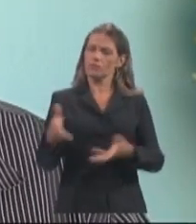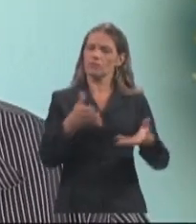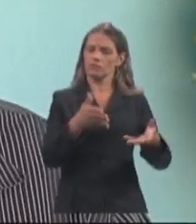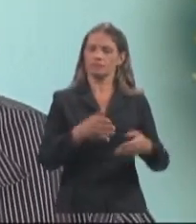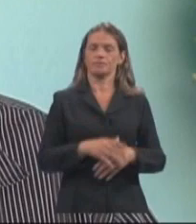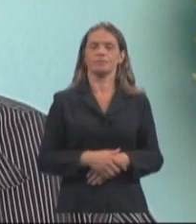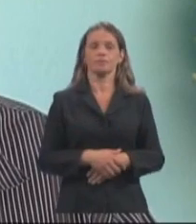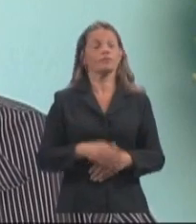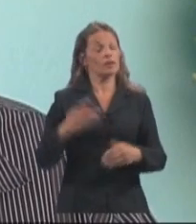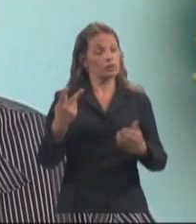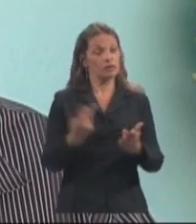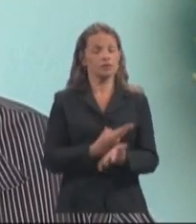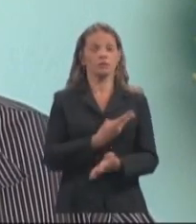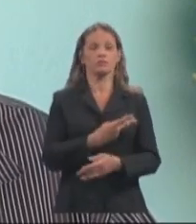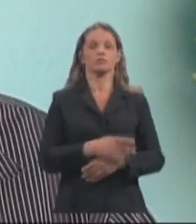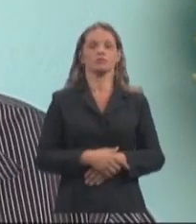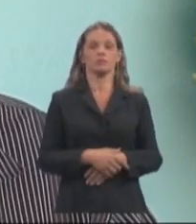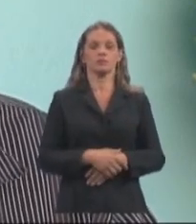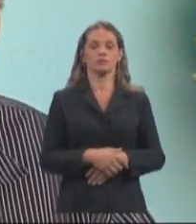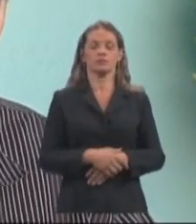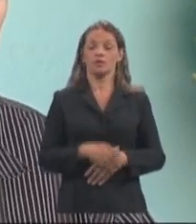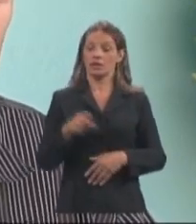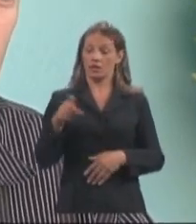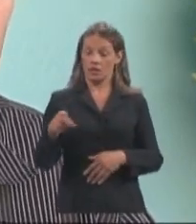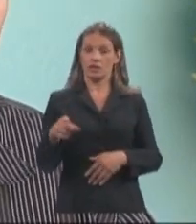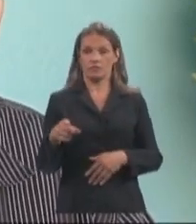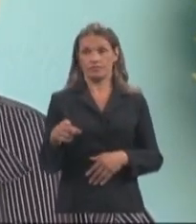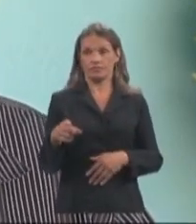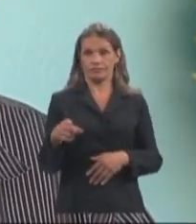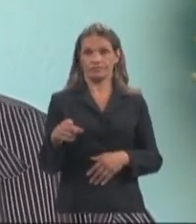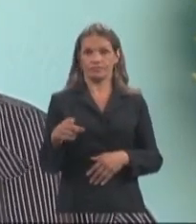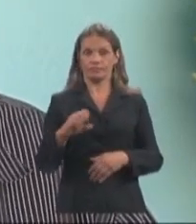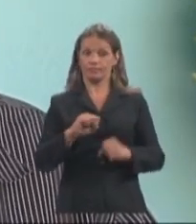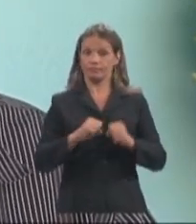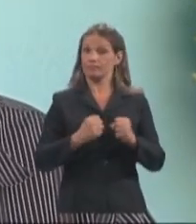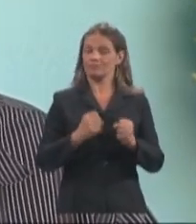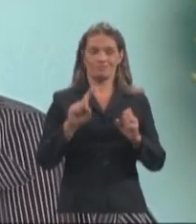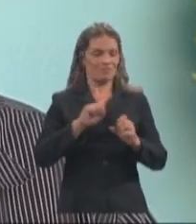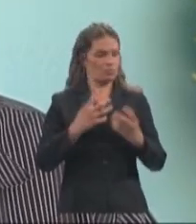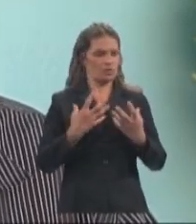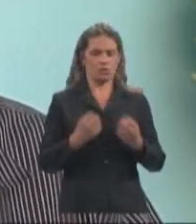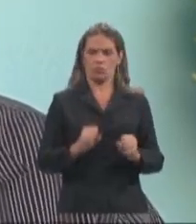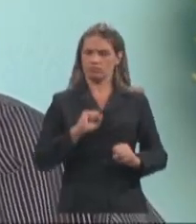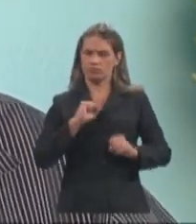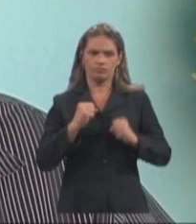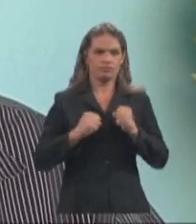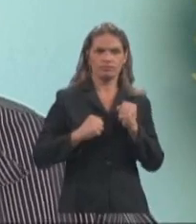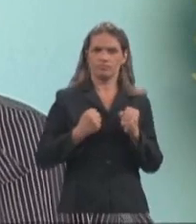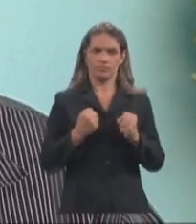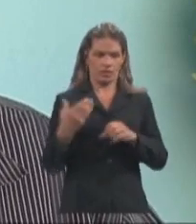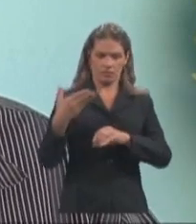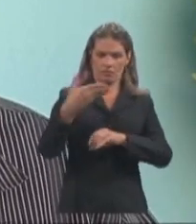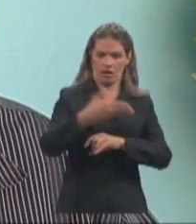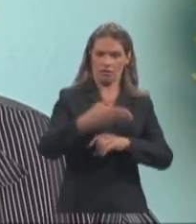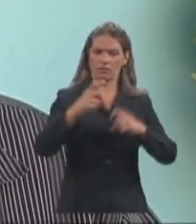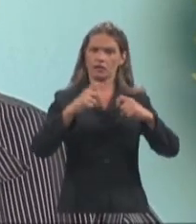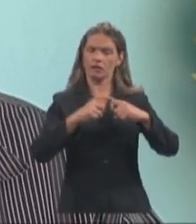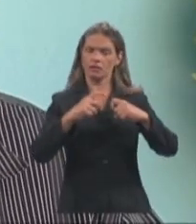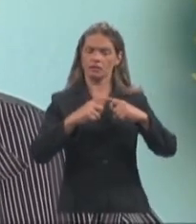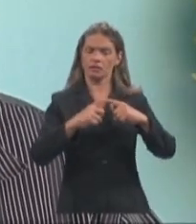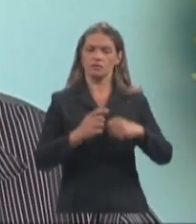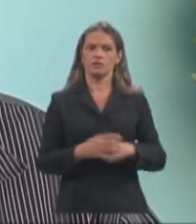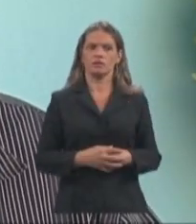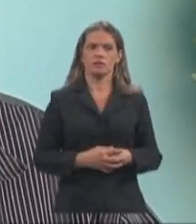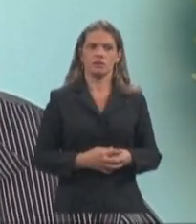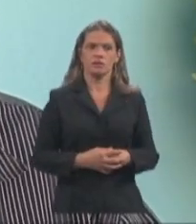mar aí aconteceu que ele reagiu a à abordagem né reagiu a à entrada na clínica